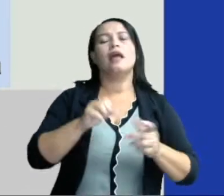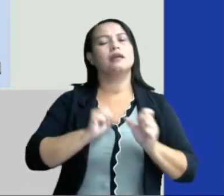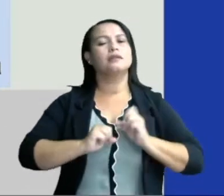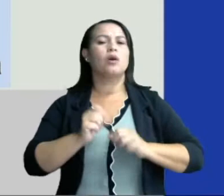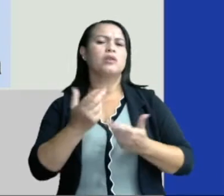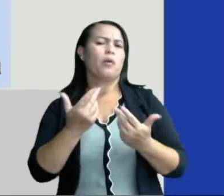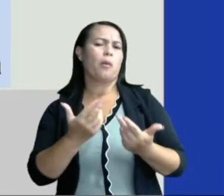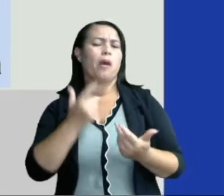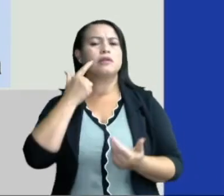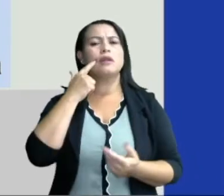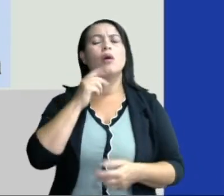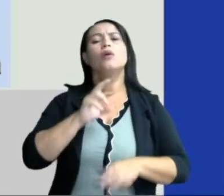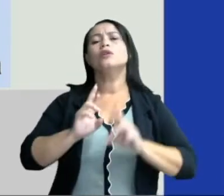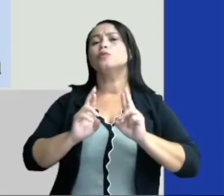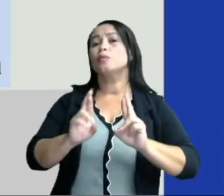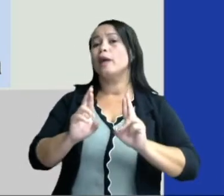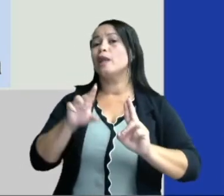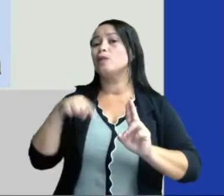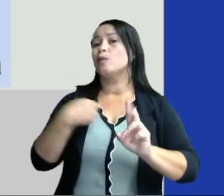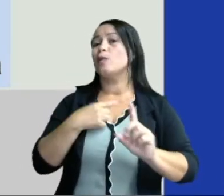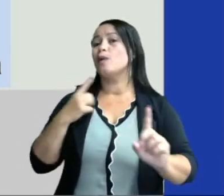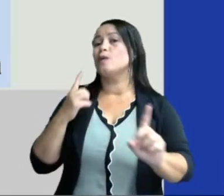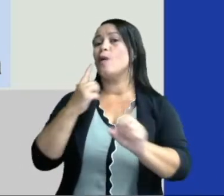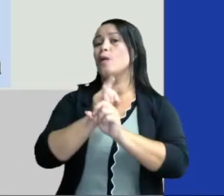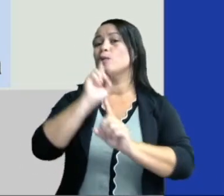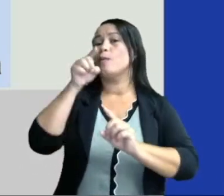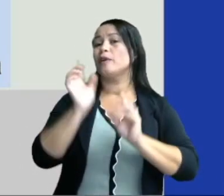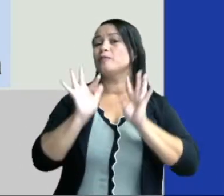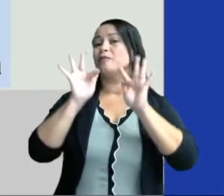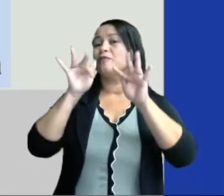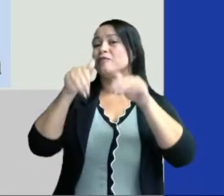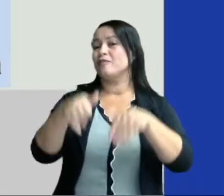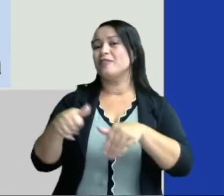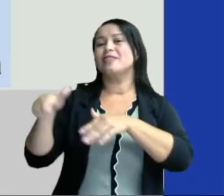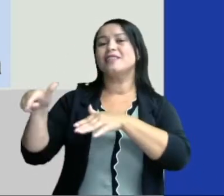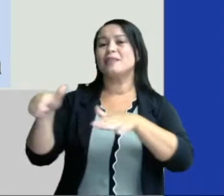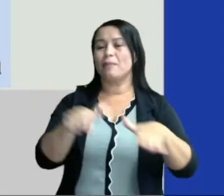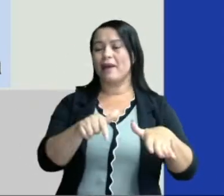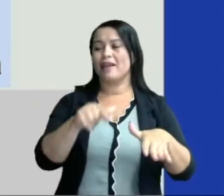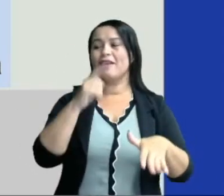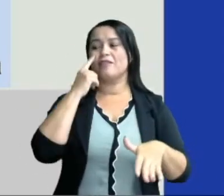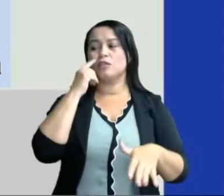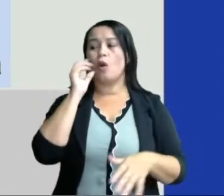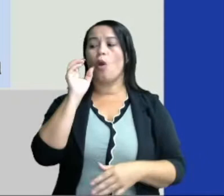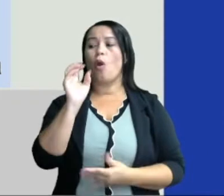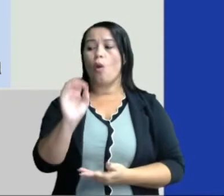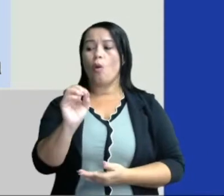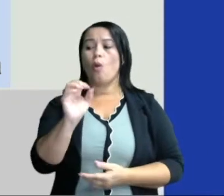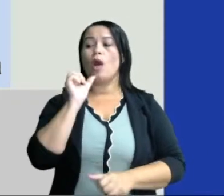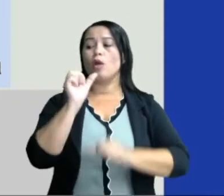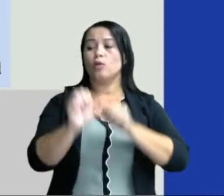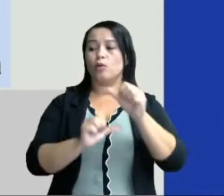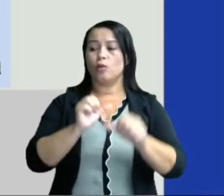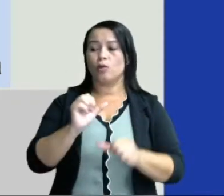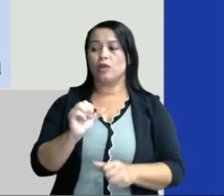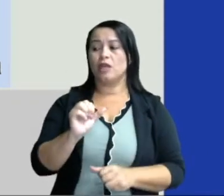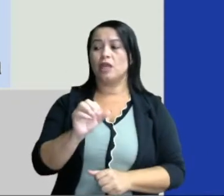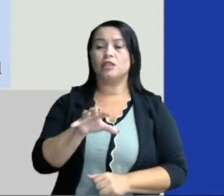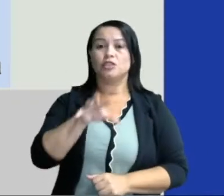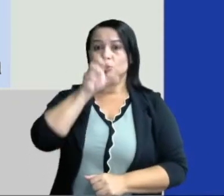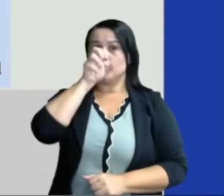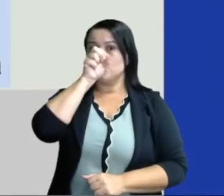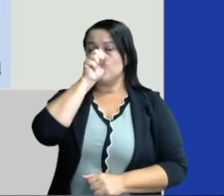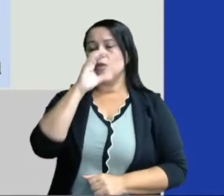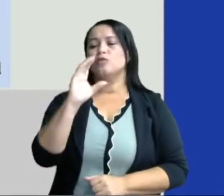ansiosa. Esperando por nosso encontro no próximo fim de semana. Eu troquei aqui, ó, cheio de cheiro